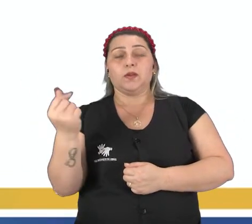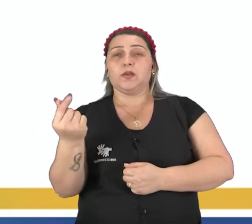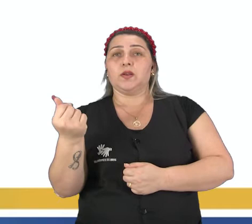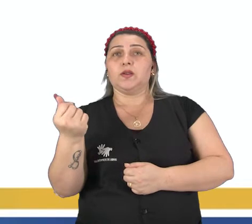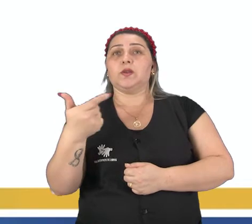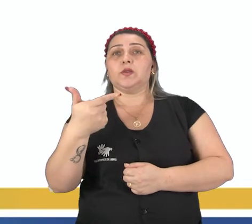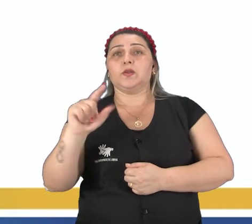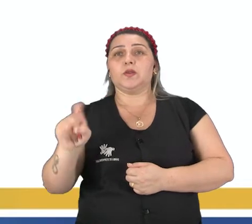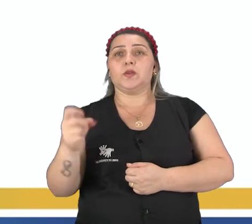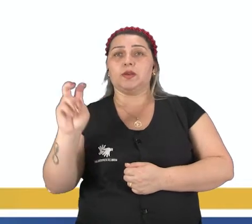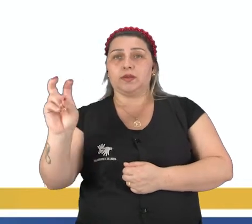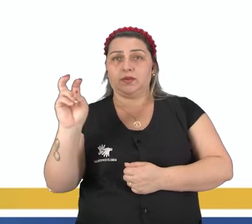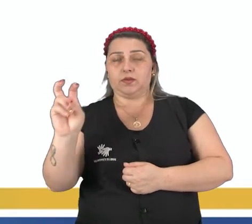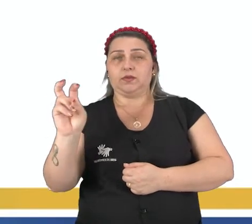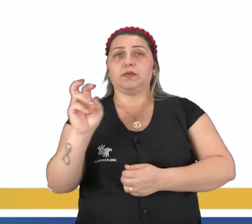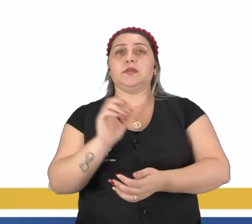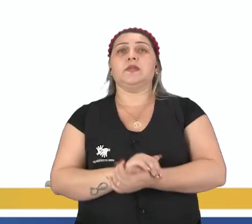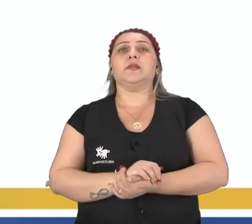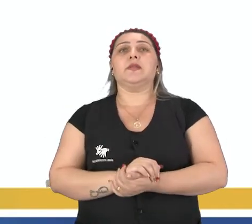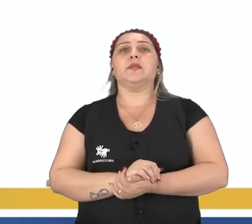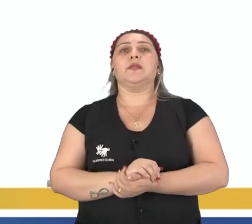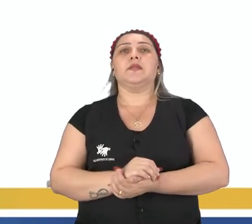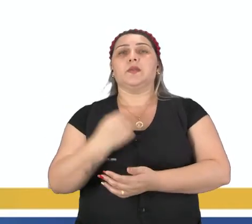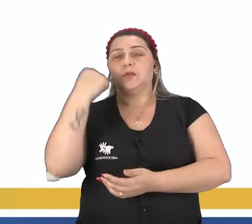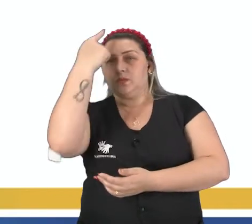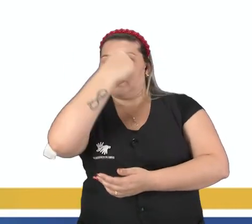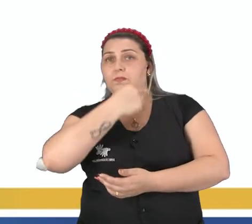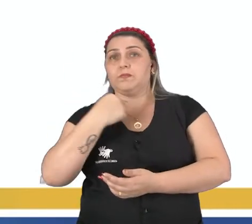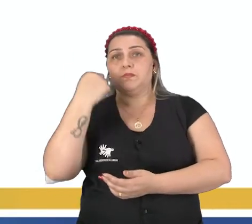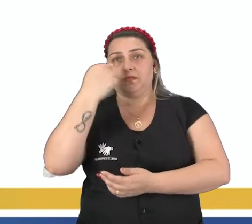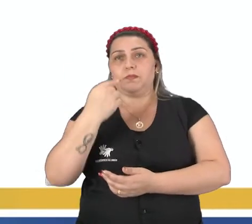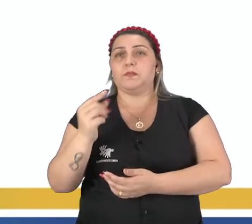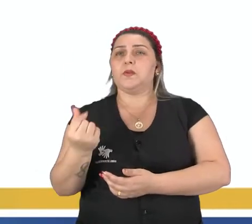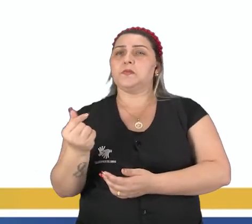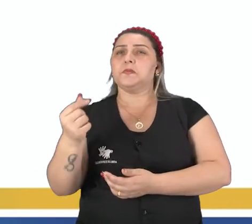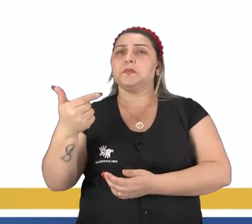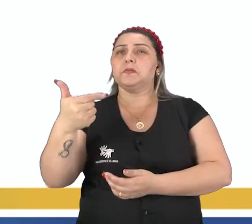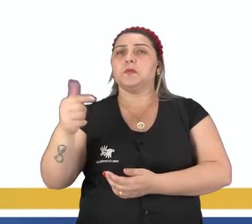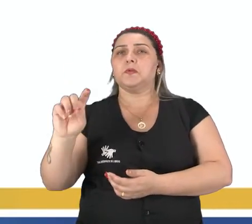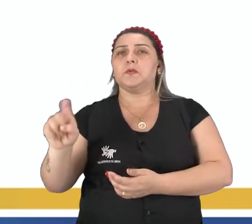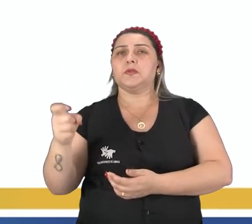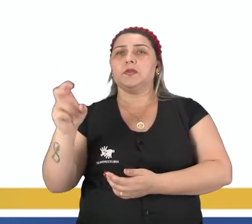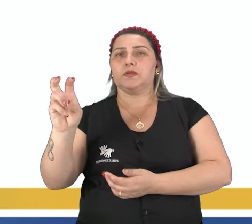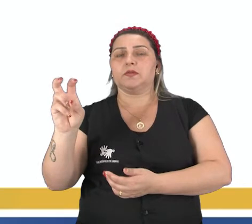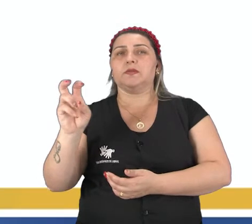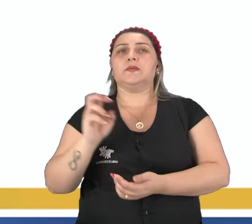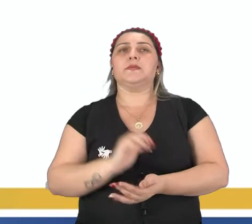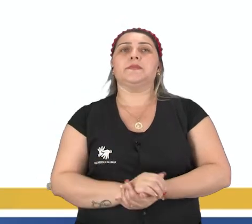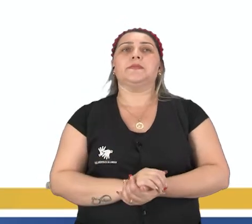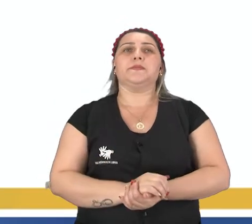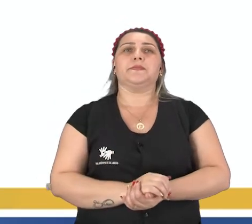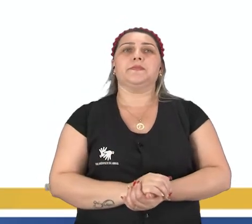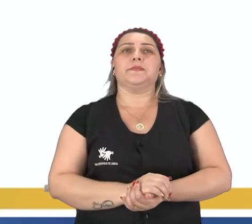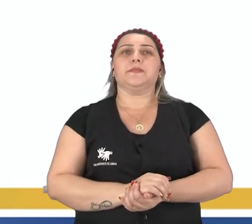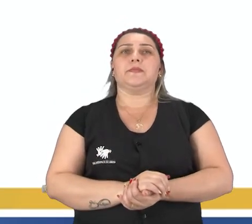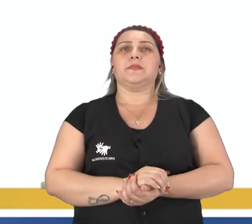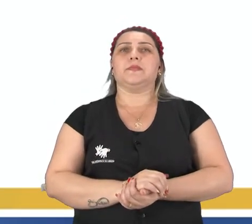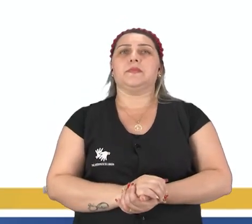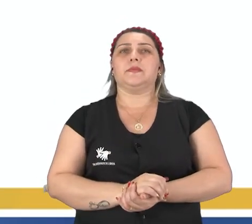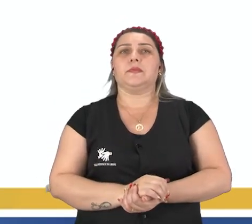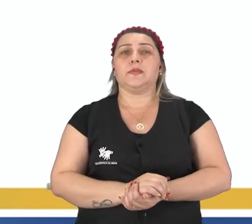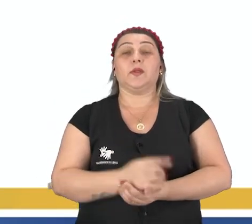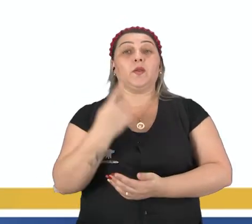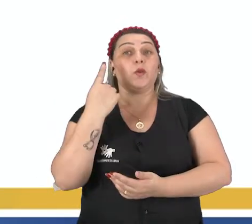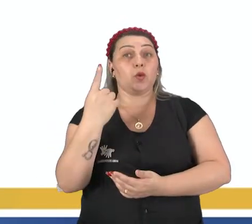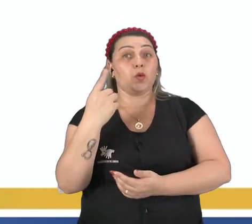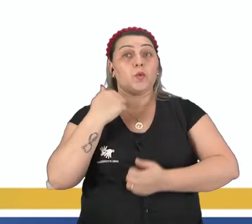vai dar 2,50, né? Ou seja, um banho de 1 hora num chuveiro elétrico no modo inverno custou 2,50. Agora, isso foi